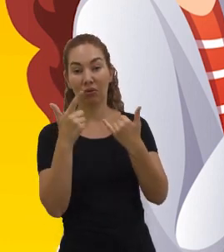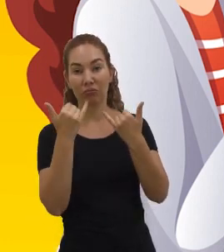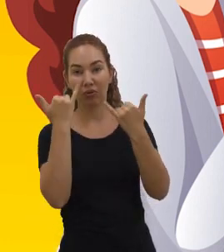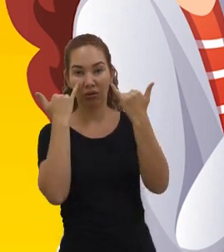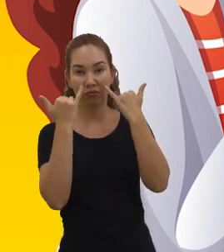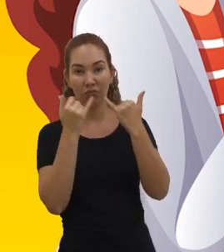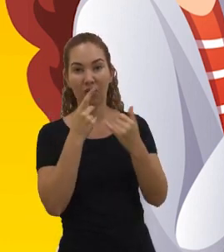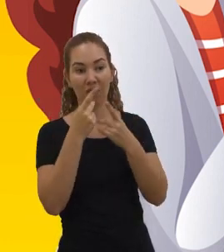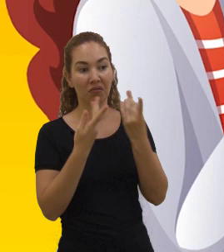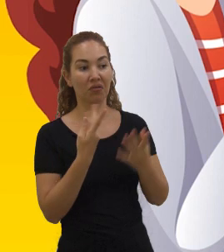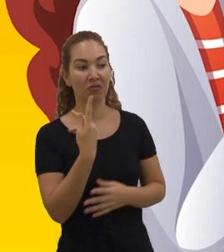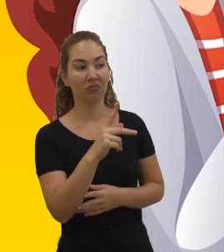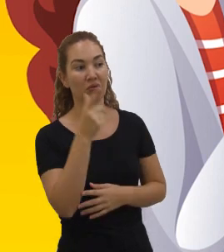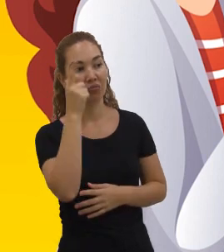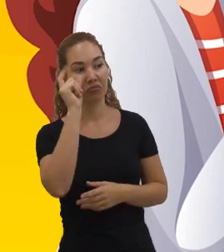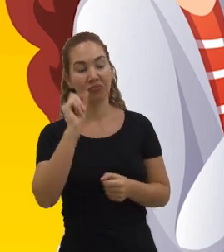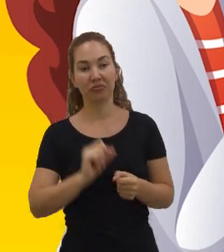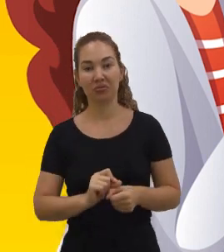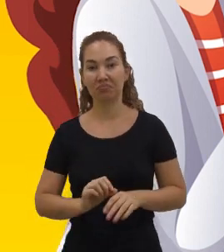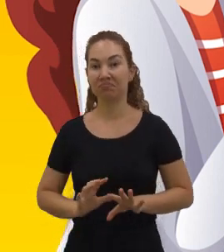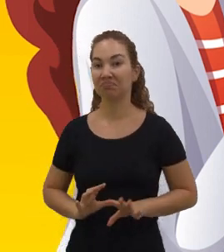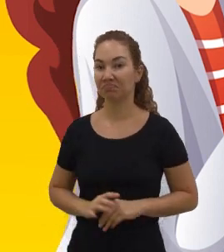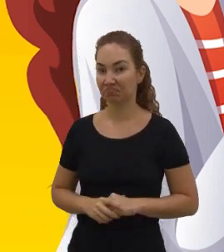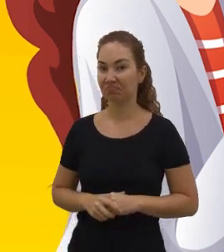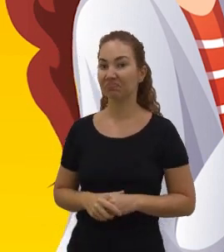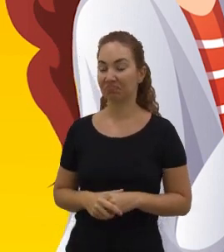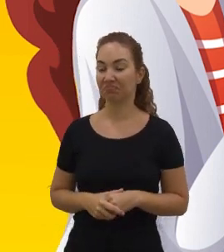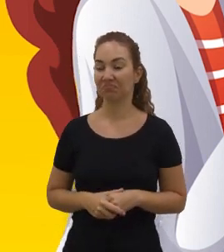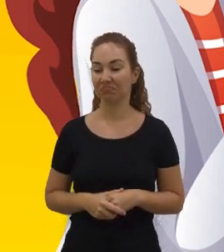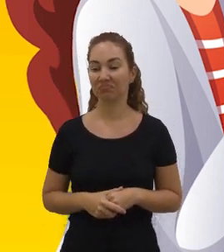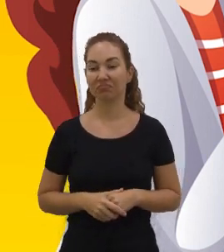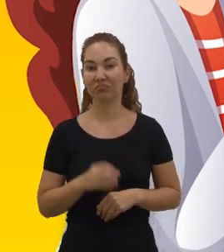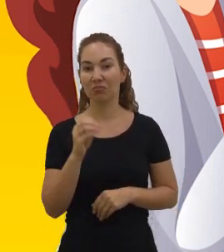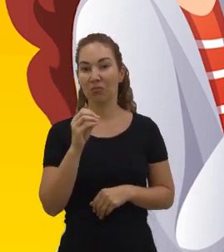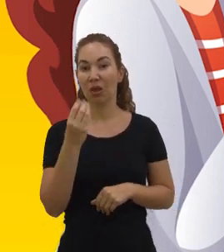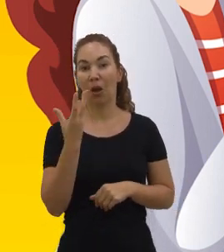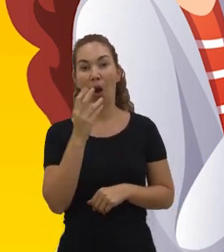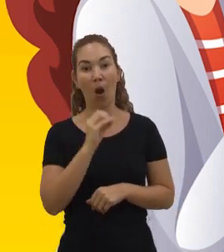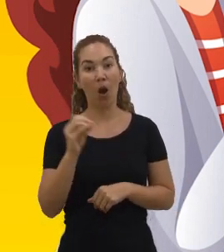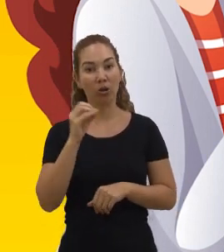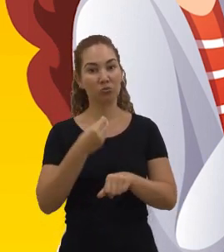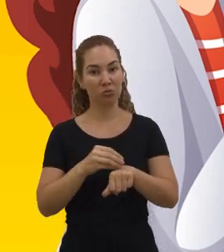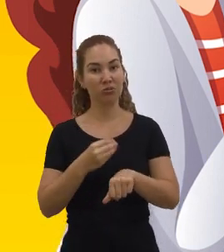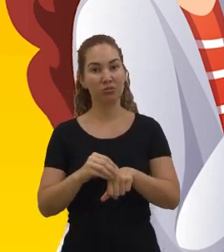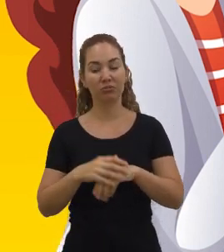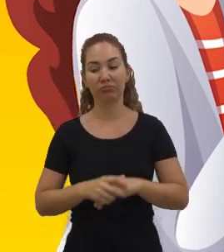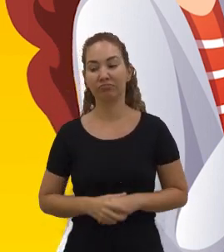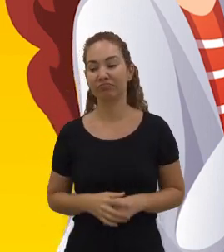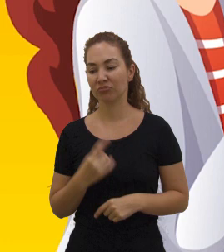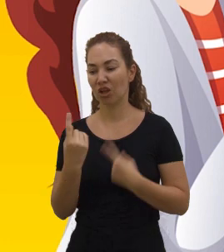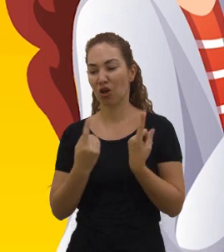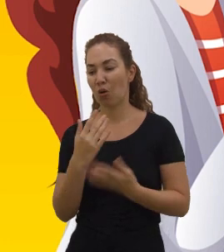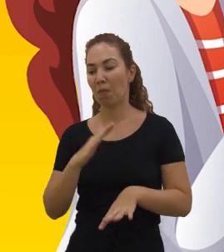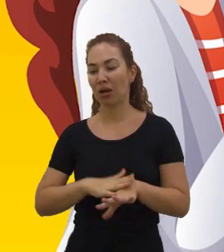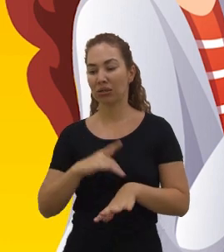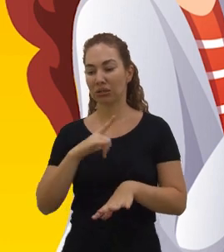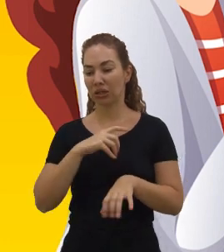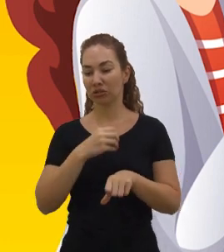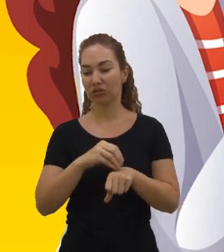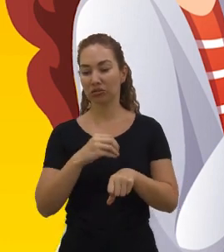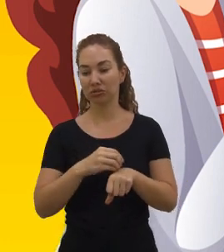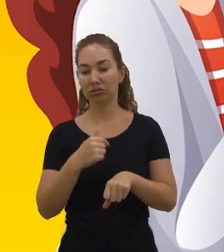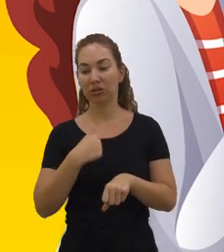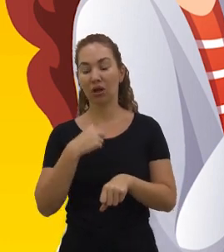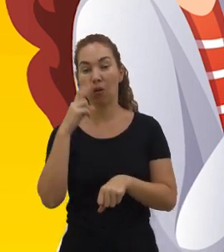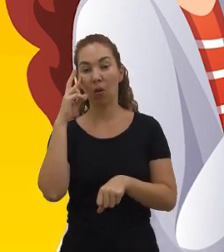te vira. E elas conseguiram. É muito legal. uma ótima indicação. Alguém mais tem indicação?